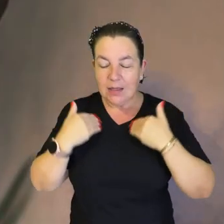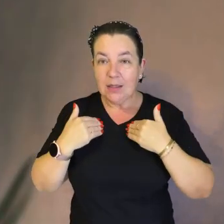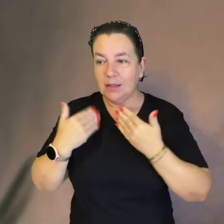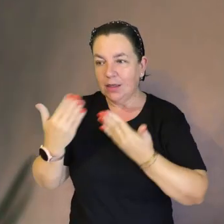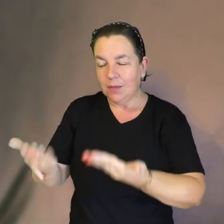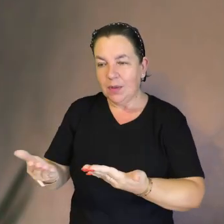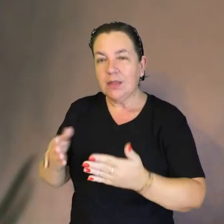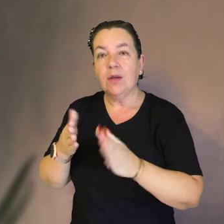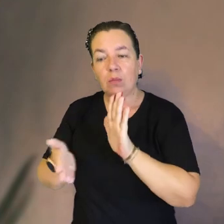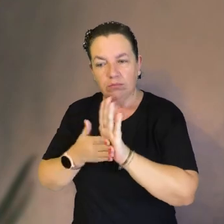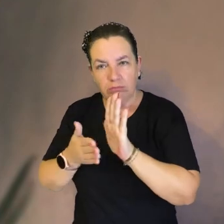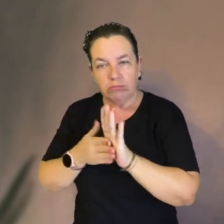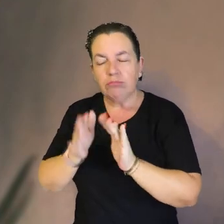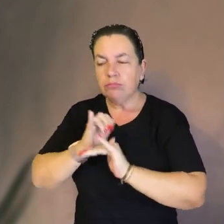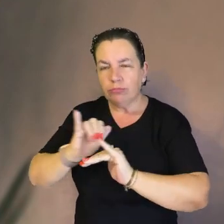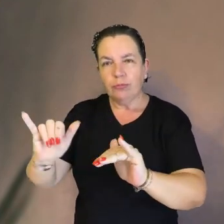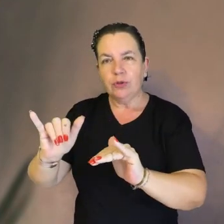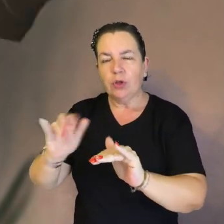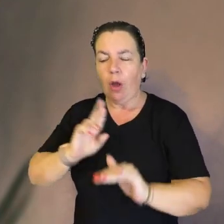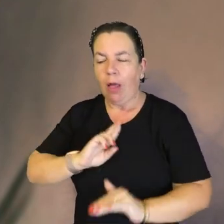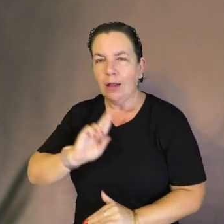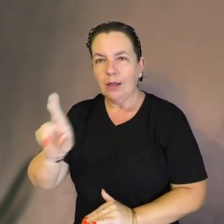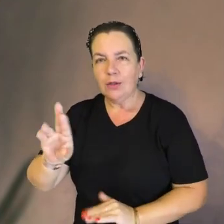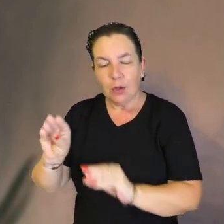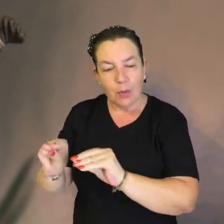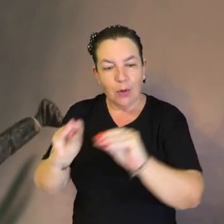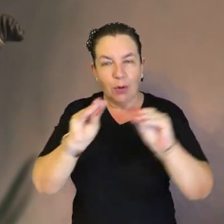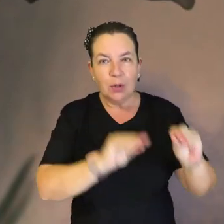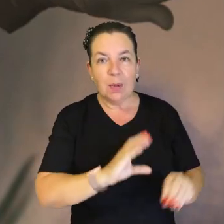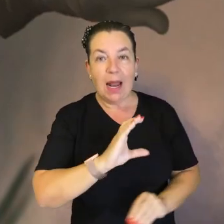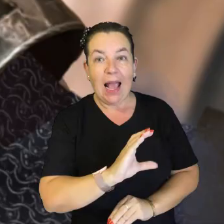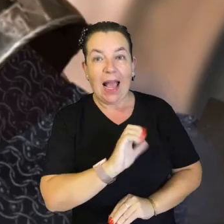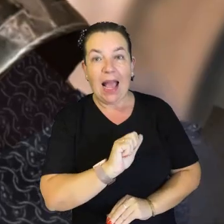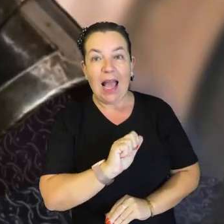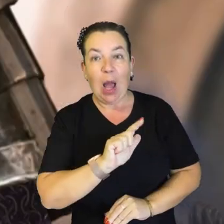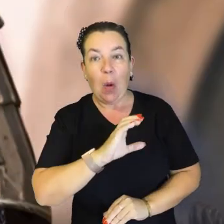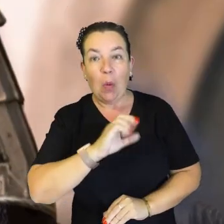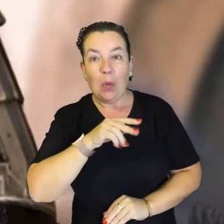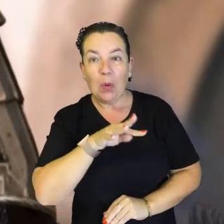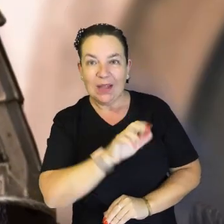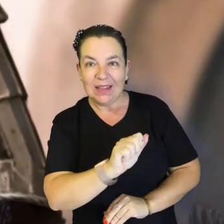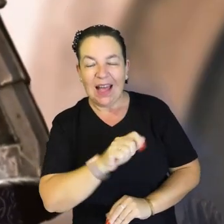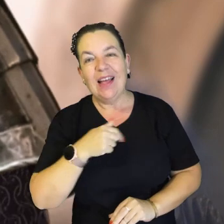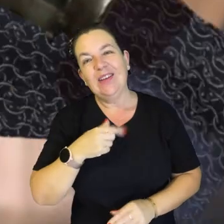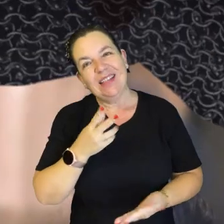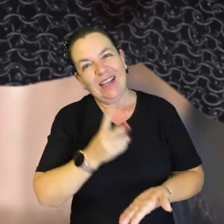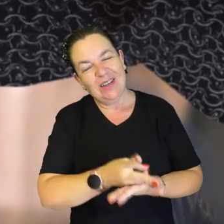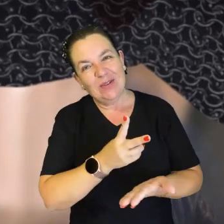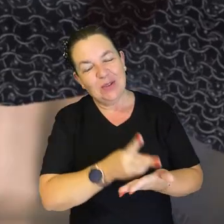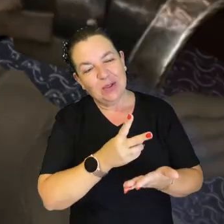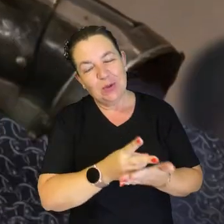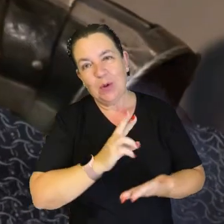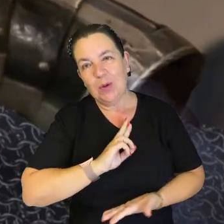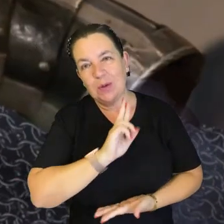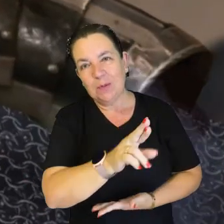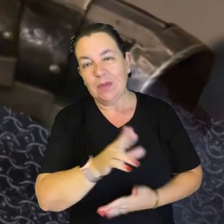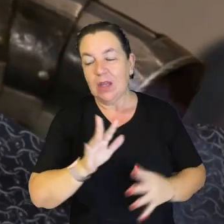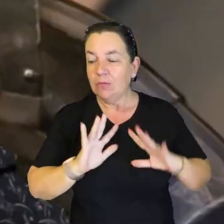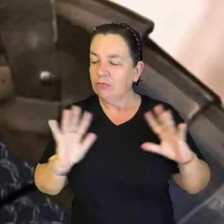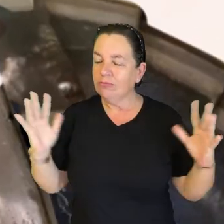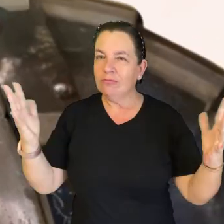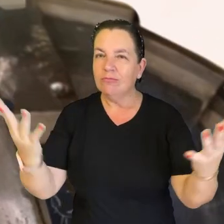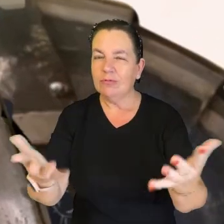para a Índia, onde fez a profissão religiosa. Depois, transferida para Calcutá, onde seguiu carreira docente. Embora